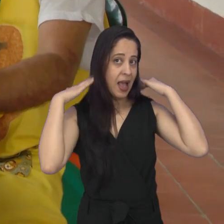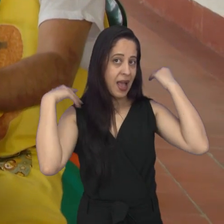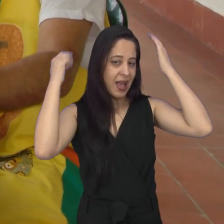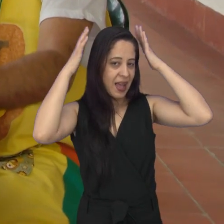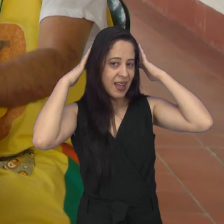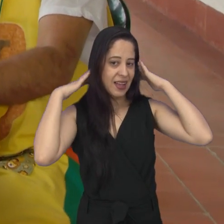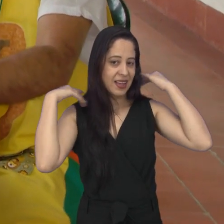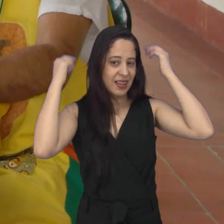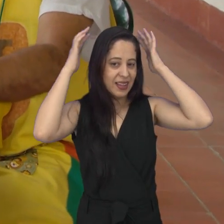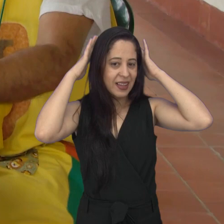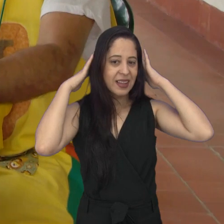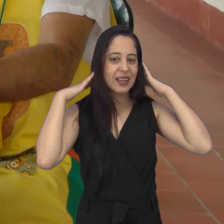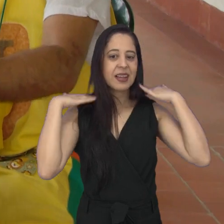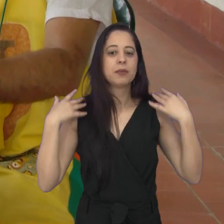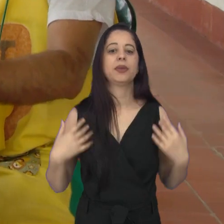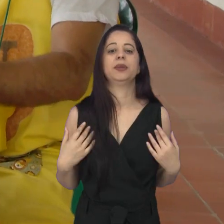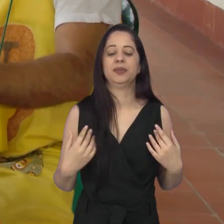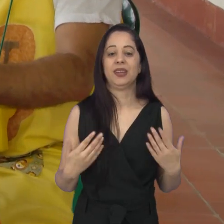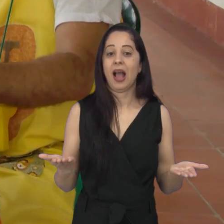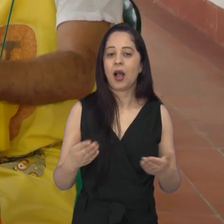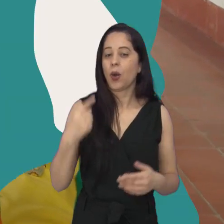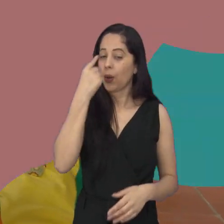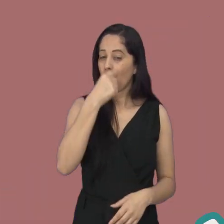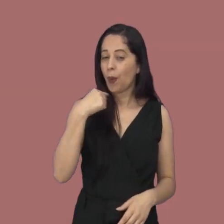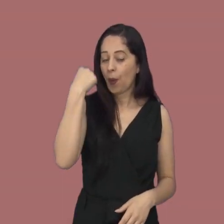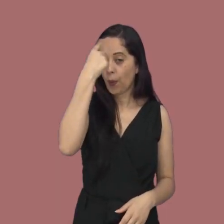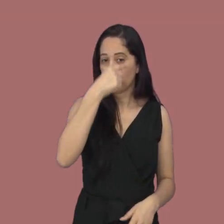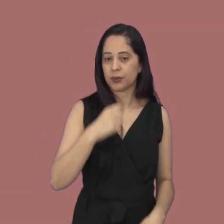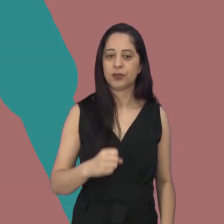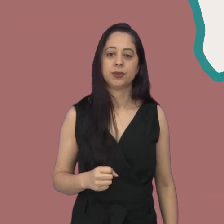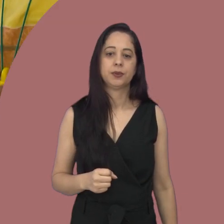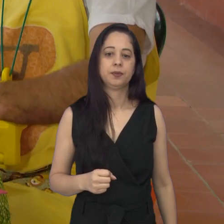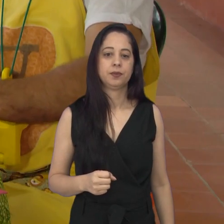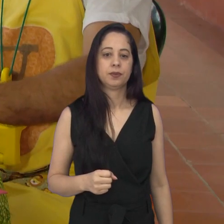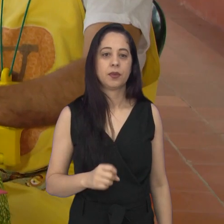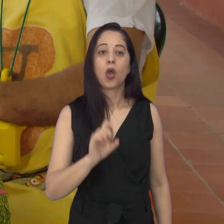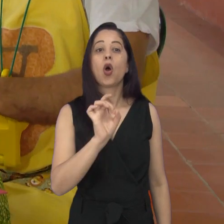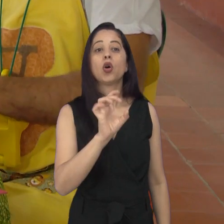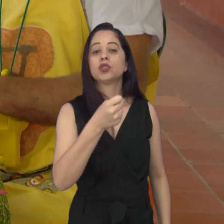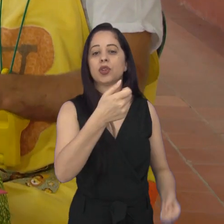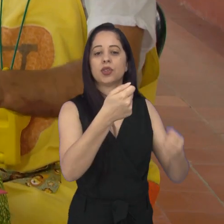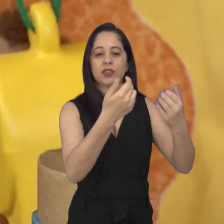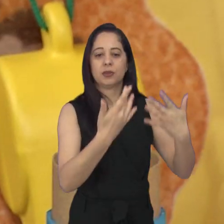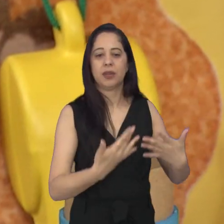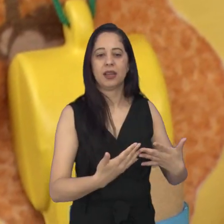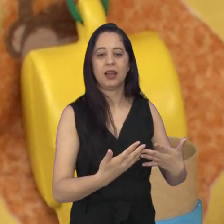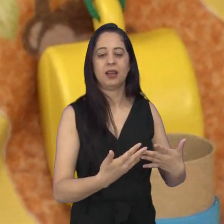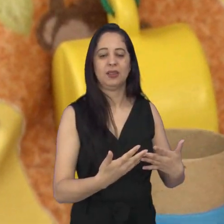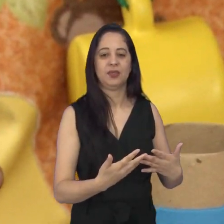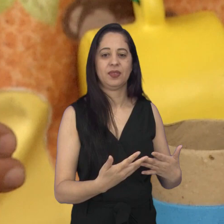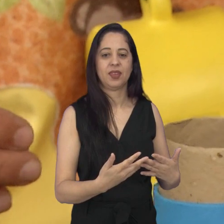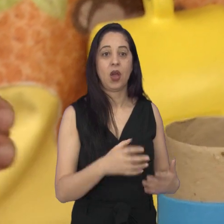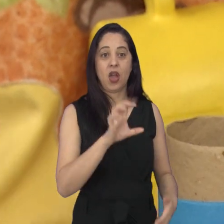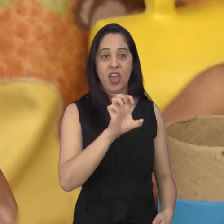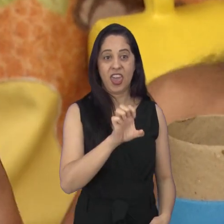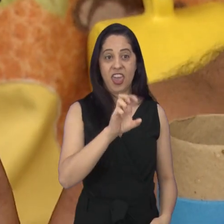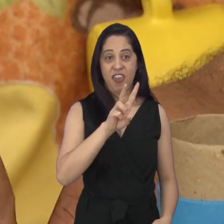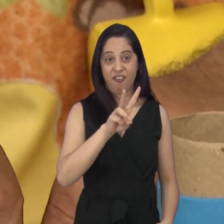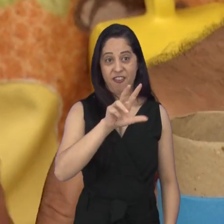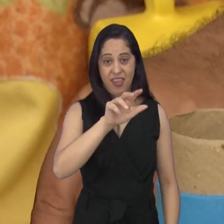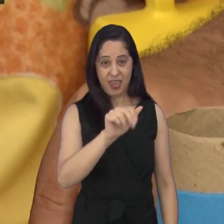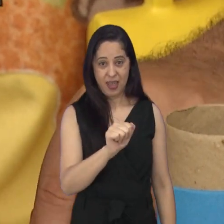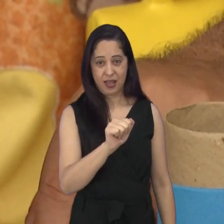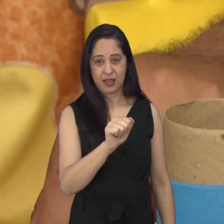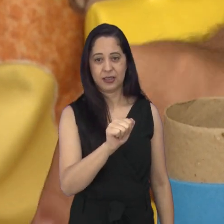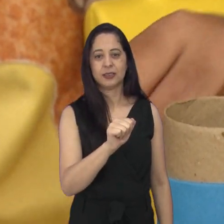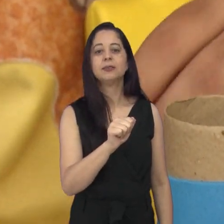mediu e agora você vai fazer o rostinho. Ele pegou um EVA, só para você que está em casa saber mais ou